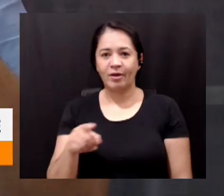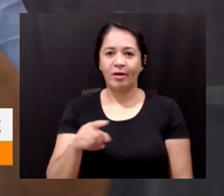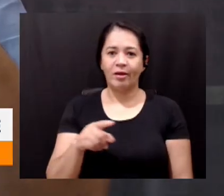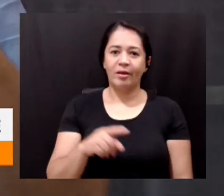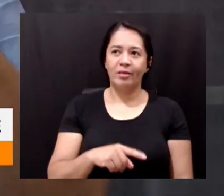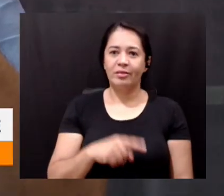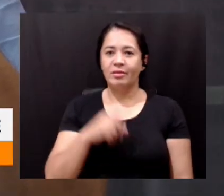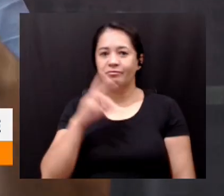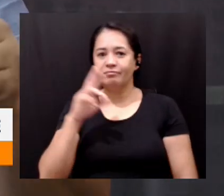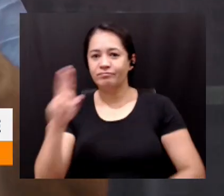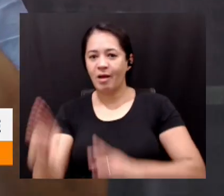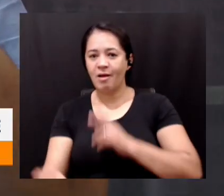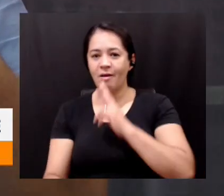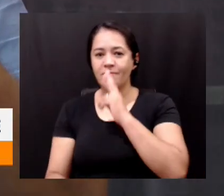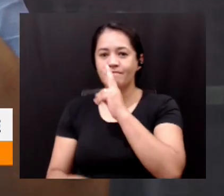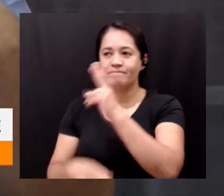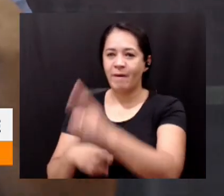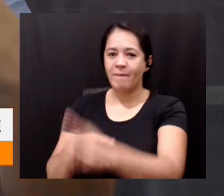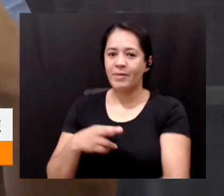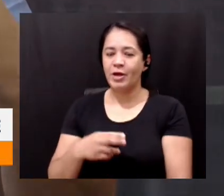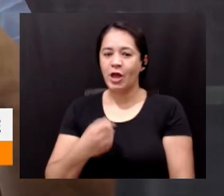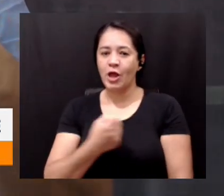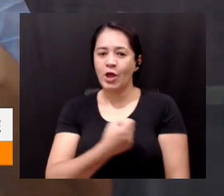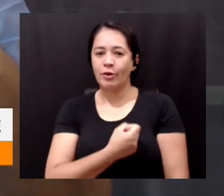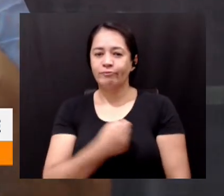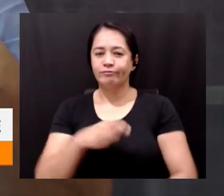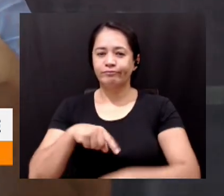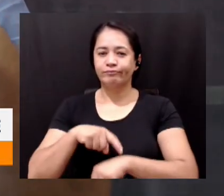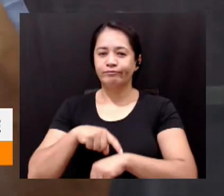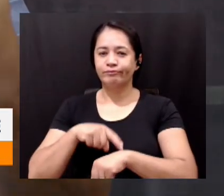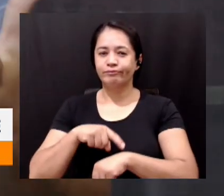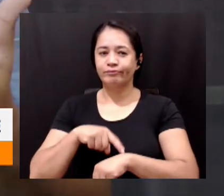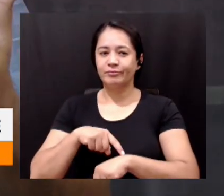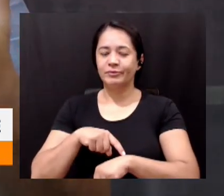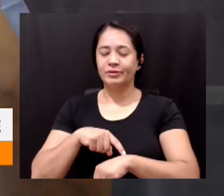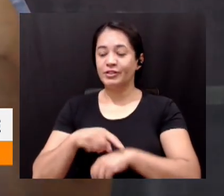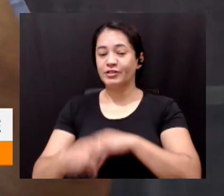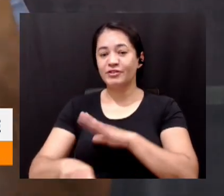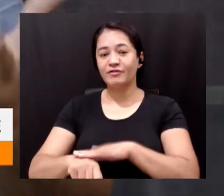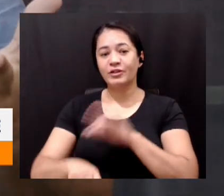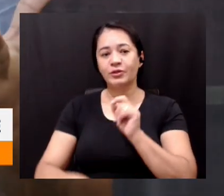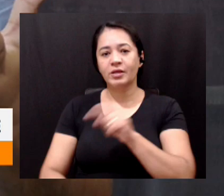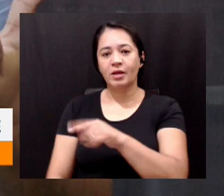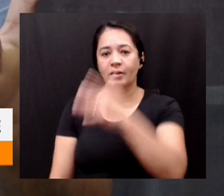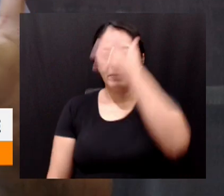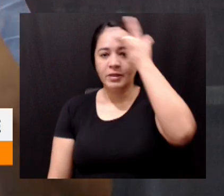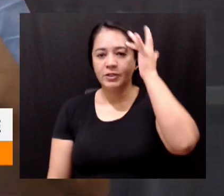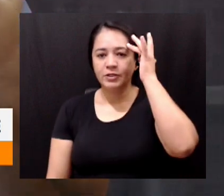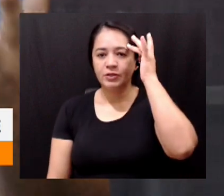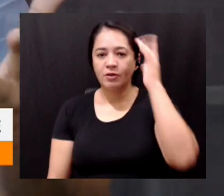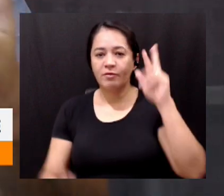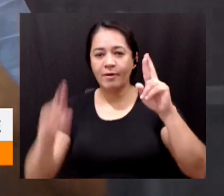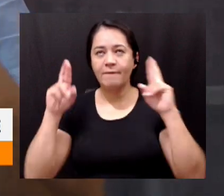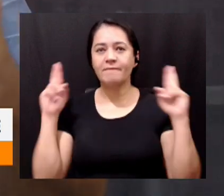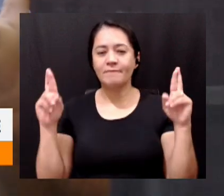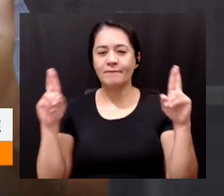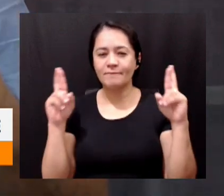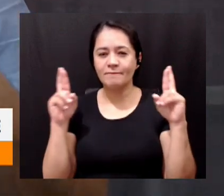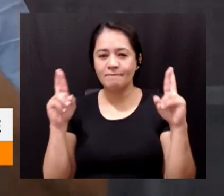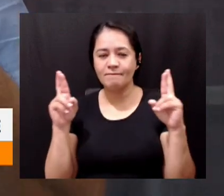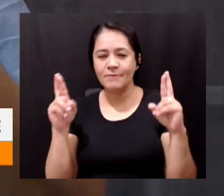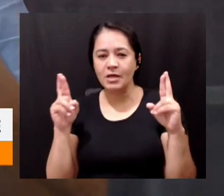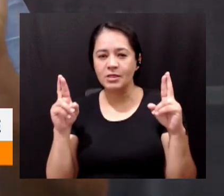com X número de tempo, né? E isso vai fazer com que a pessoa crie uma certa expectativa, uma certa ilusão, né, um